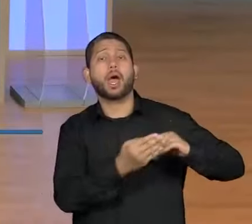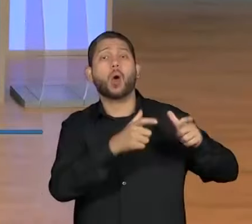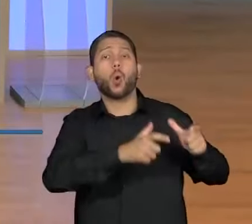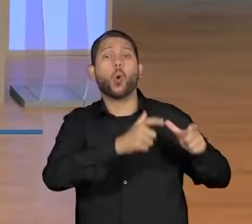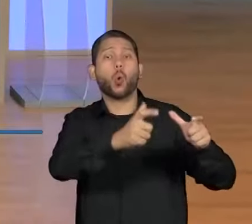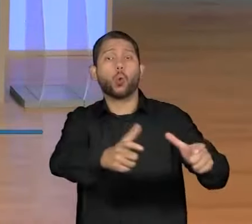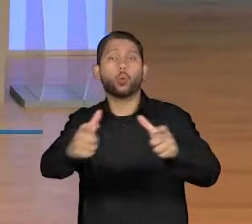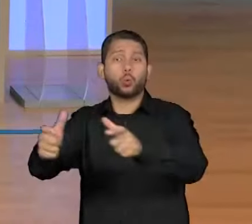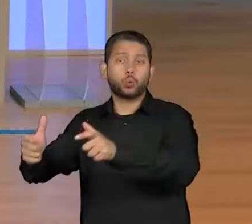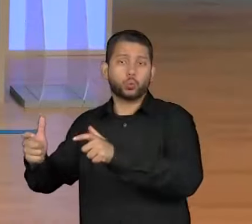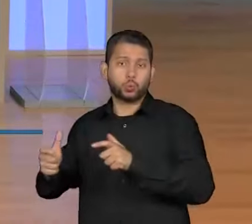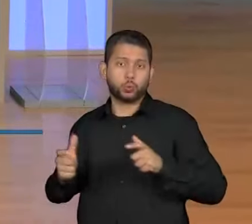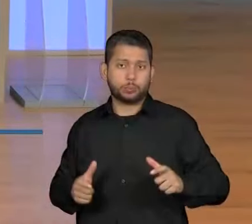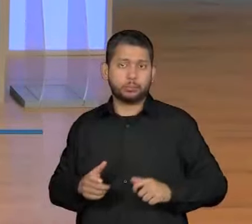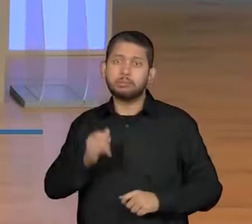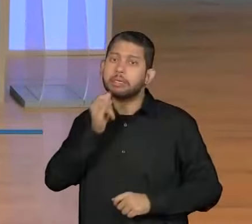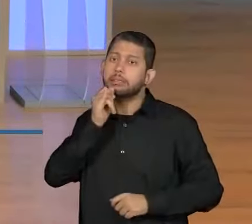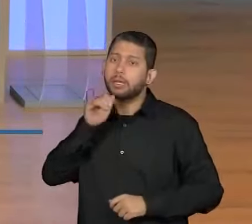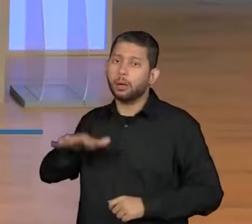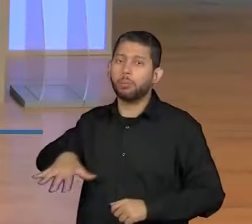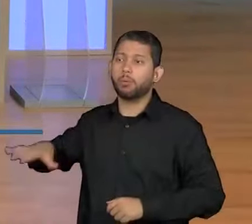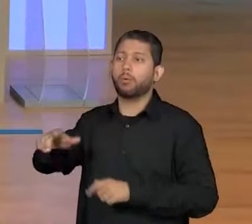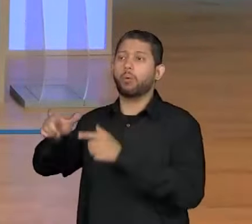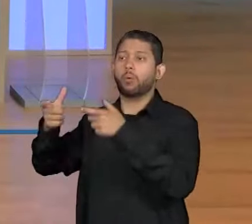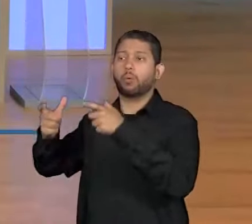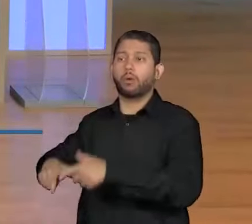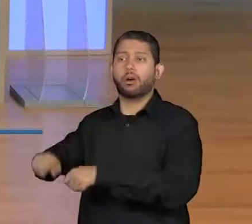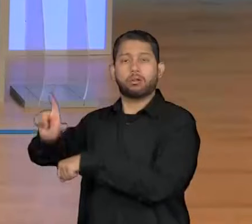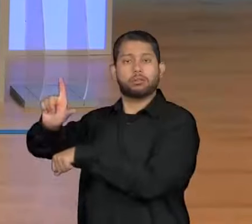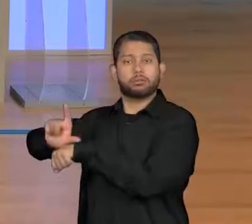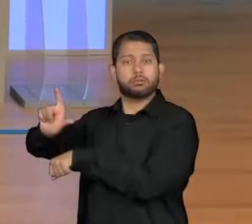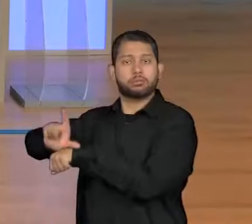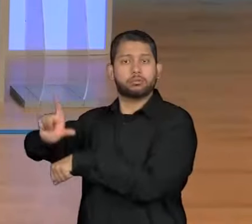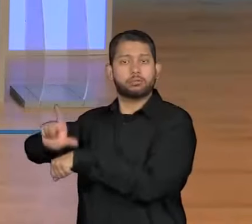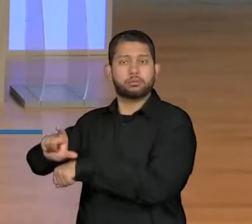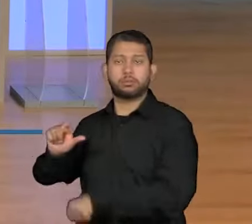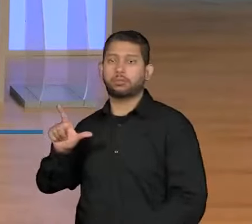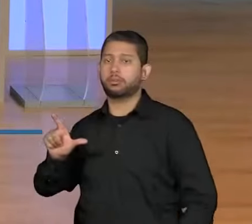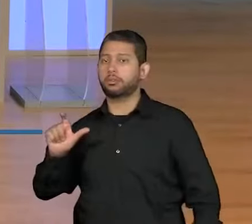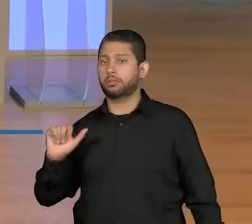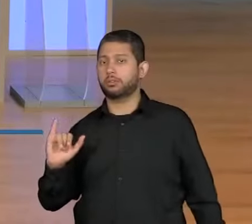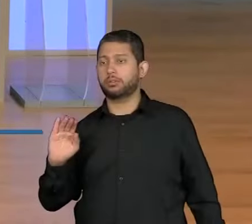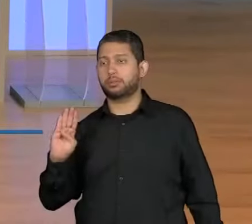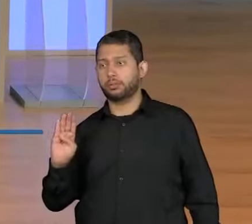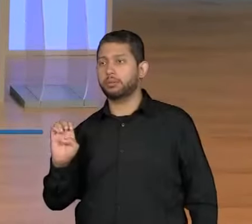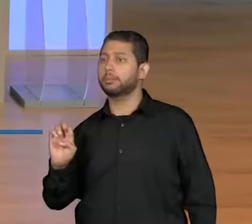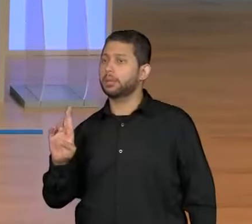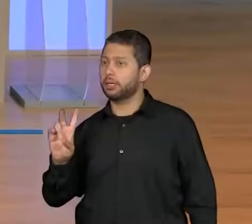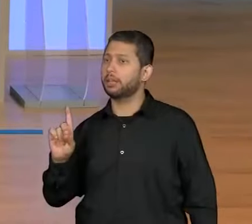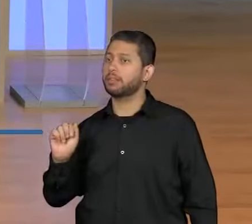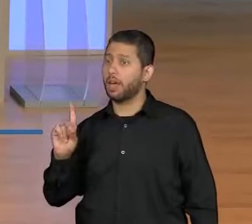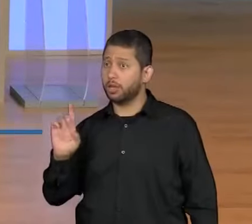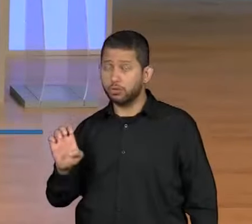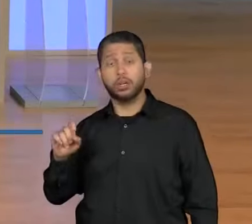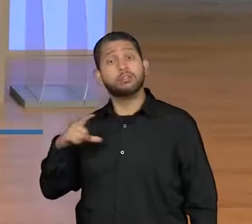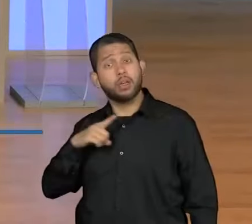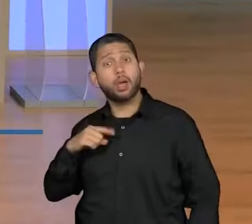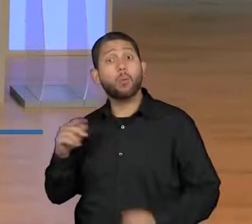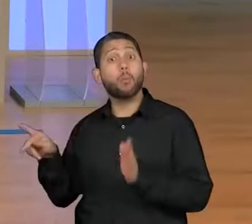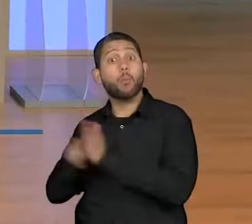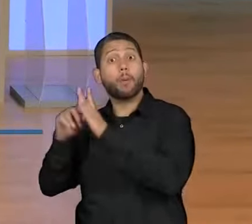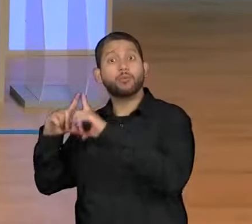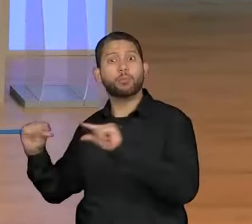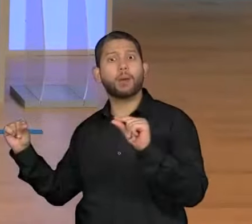Por exemplo, Isso. quem morar mais próximo do bairro da Liberdade, lá tem uma cultura japonesa muito grande, uma cultura oriental muito